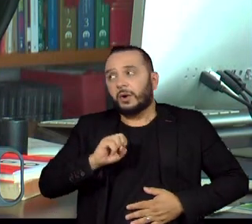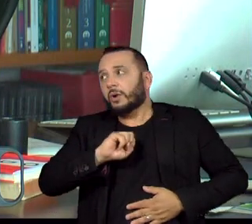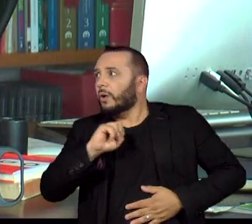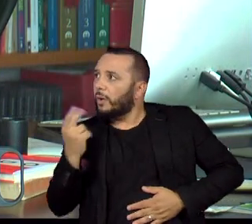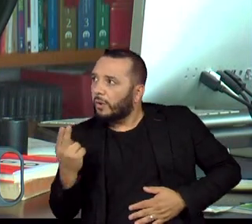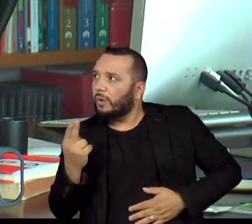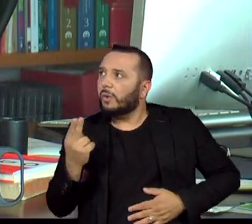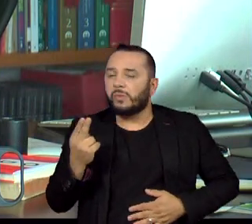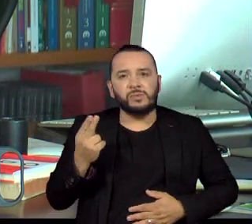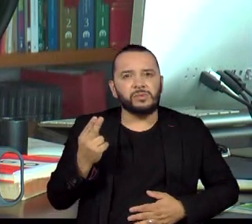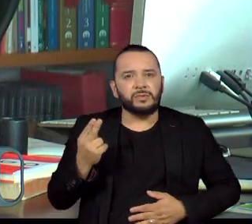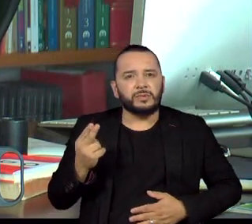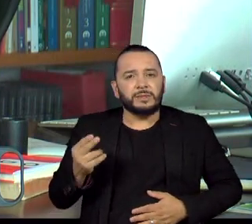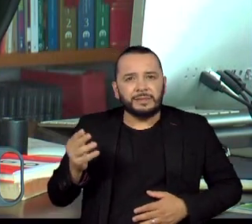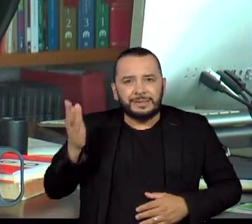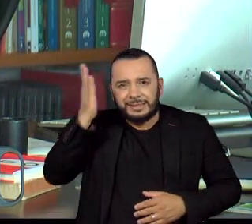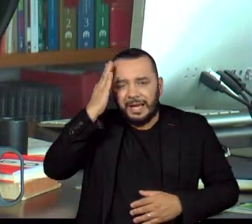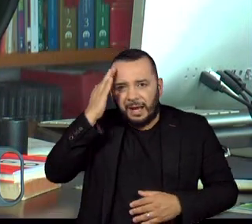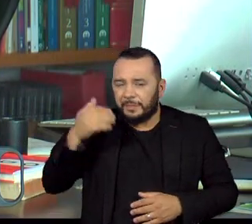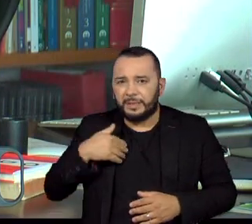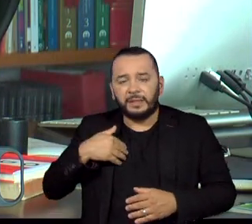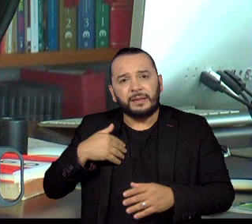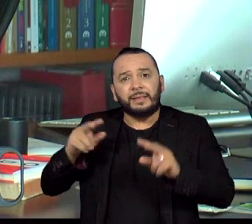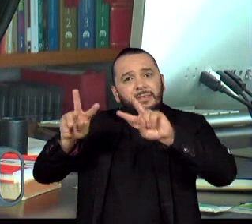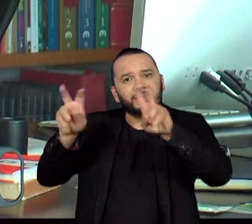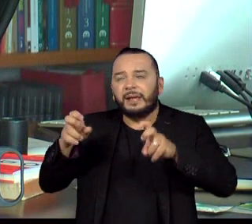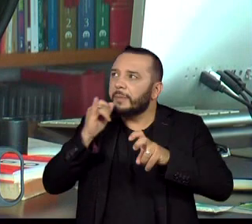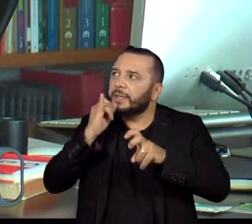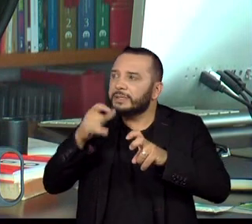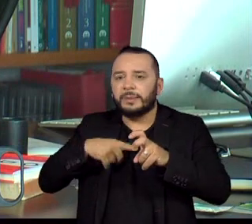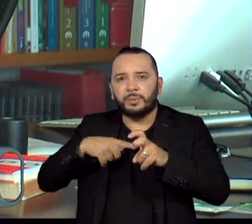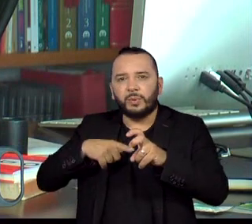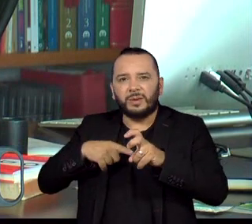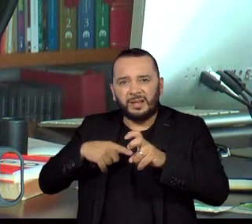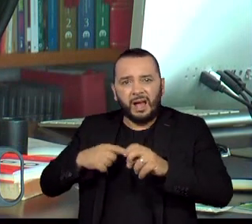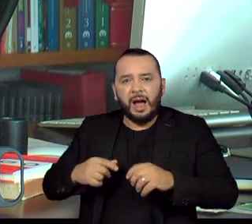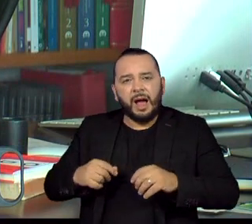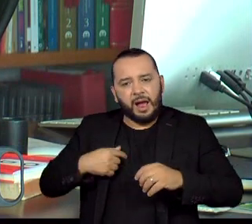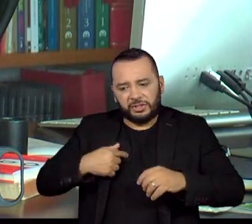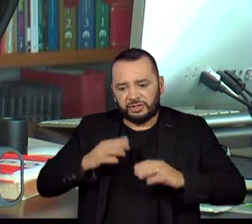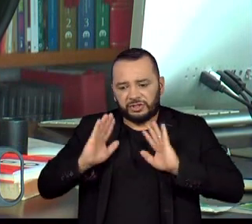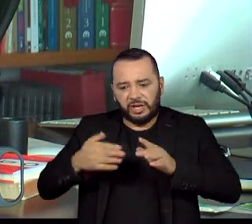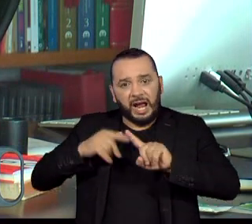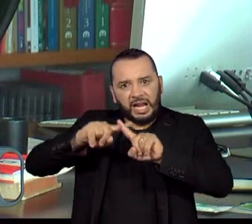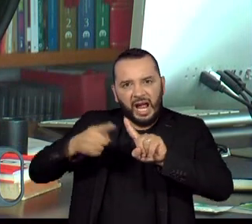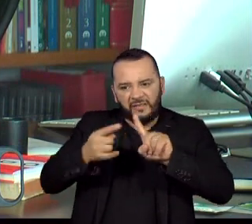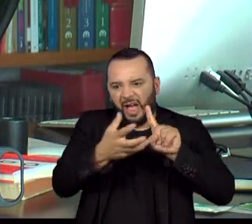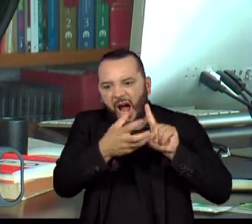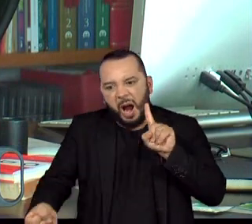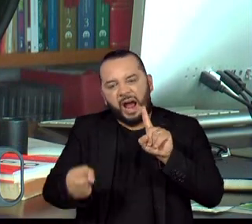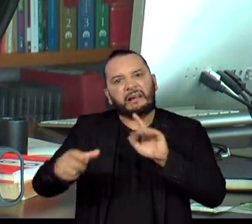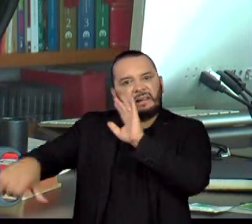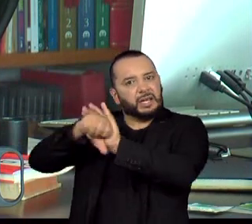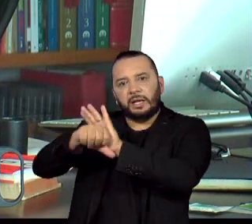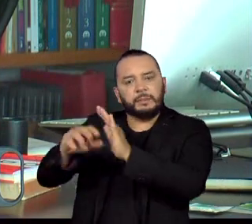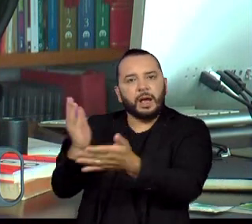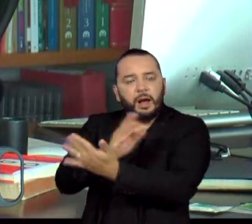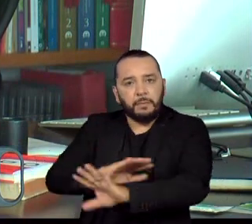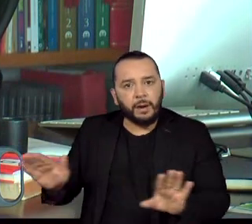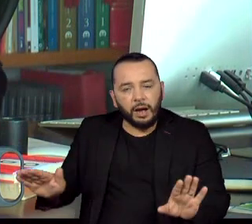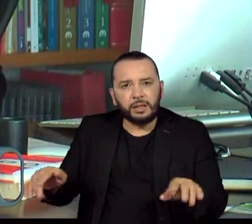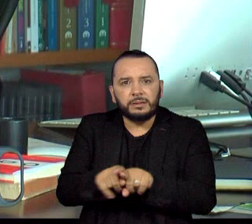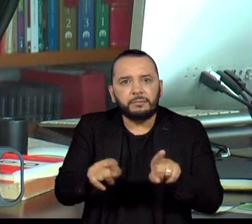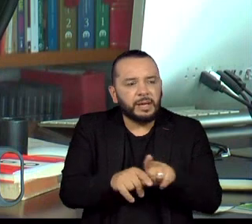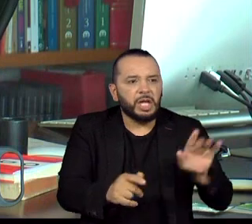a descriminalização do aborto, como a descriminalização das drogas. São vários temas